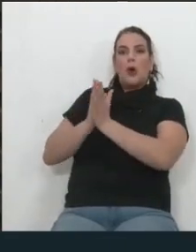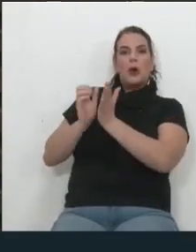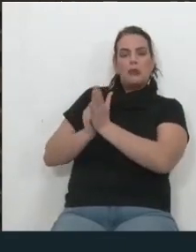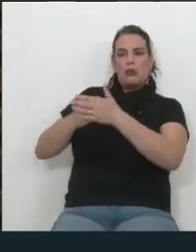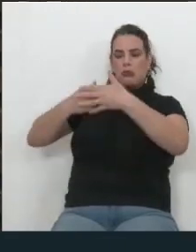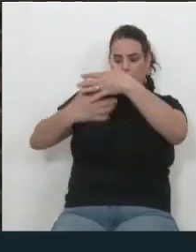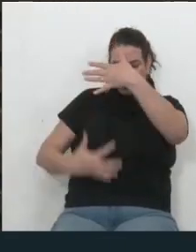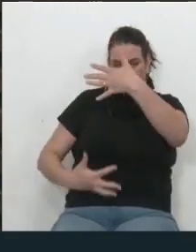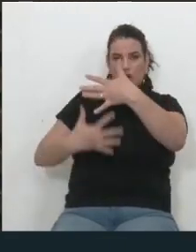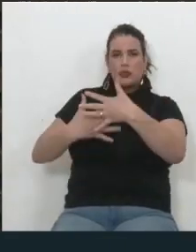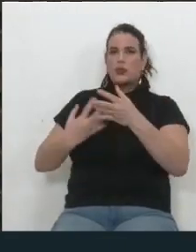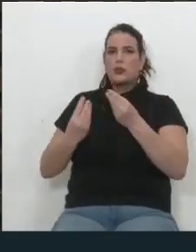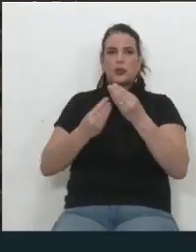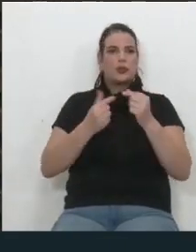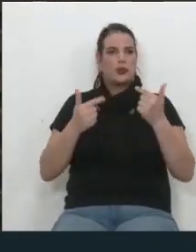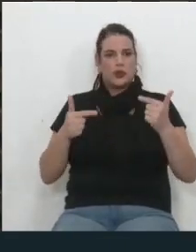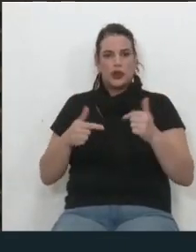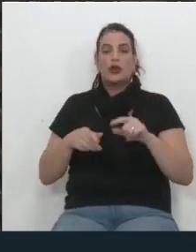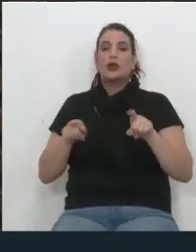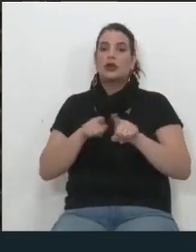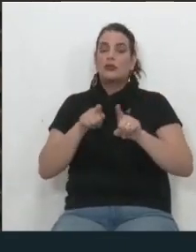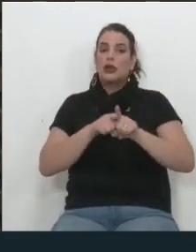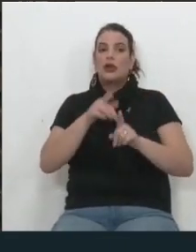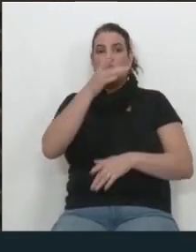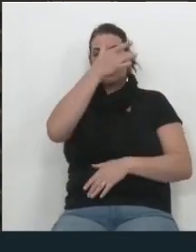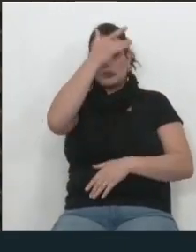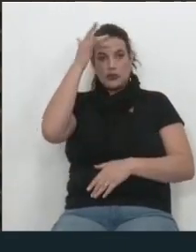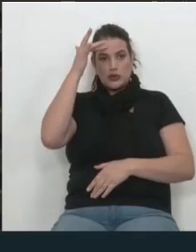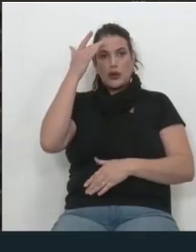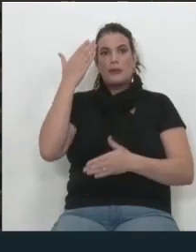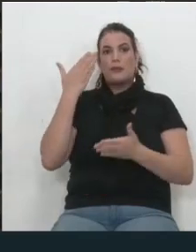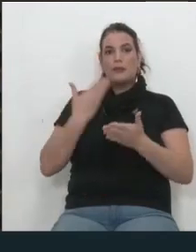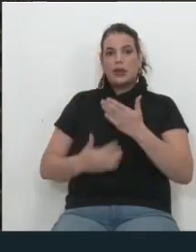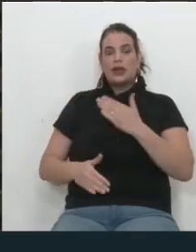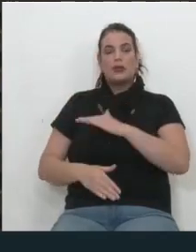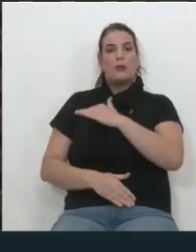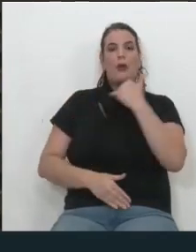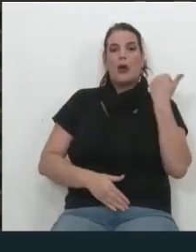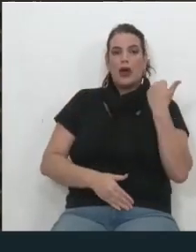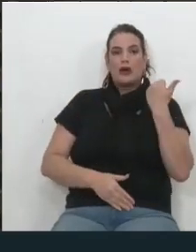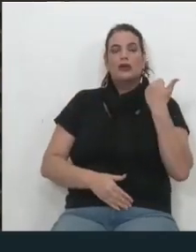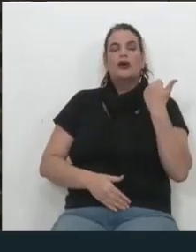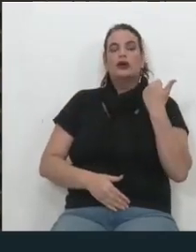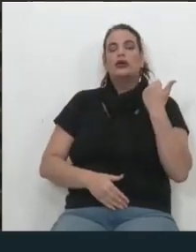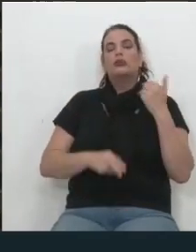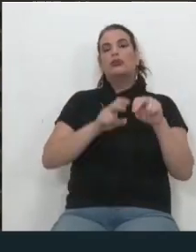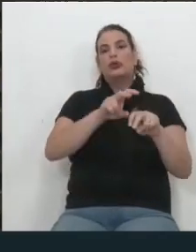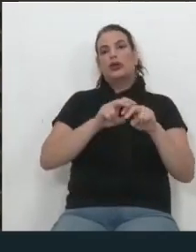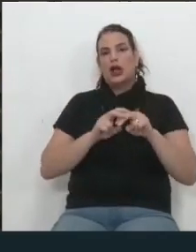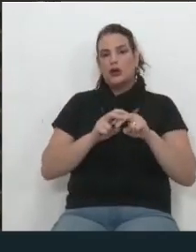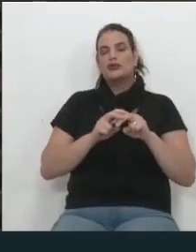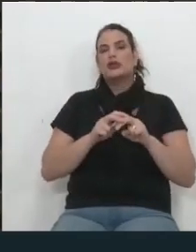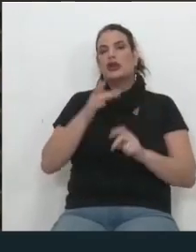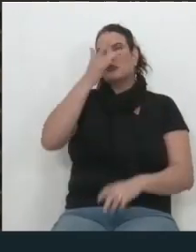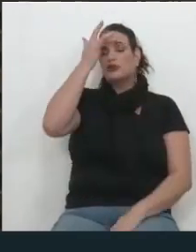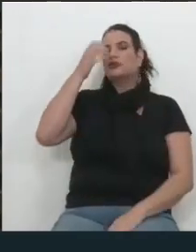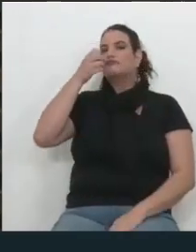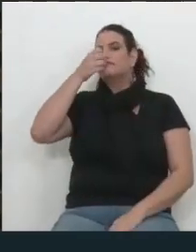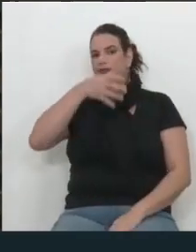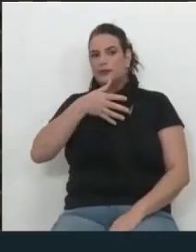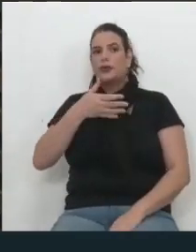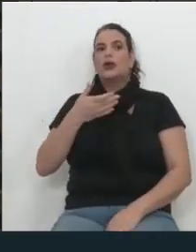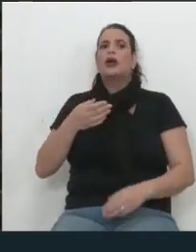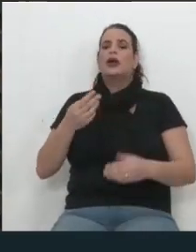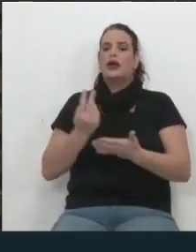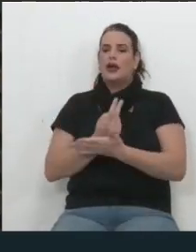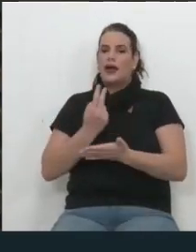e a população aí, algumas delas, perdendo a sua vida por conta da imprudência, tanto do próprio pedestre como do